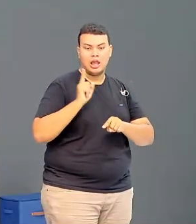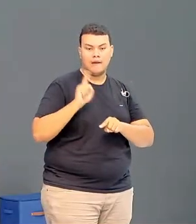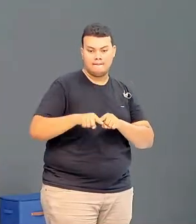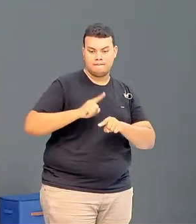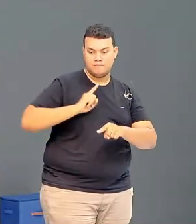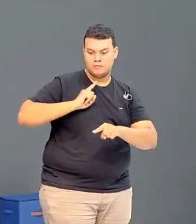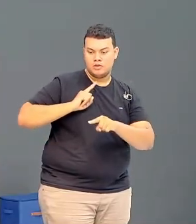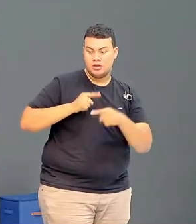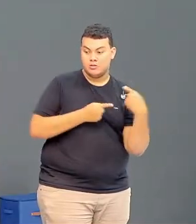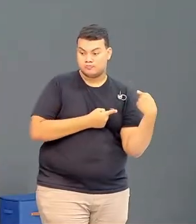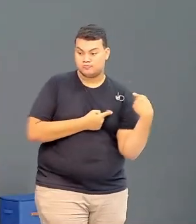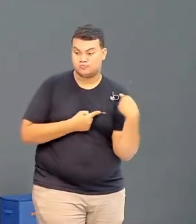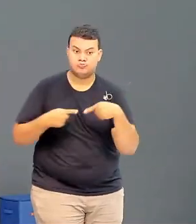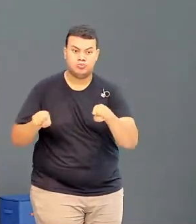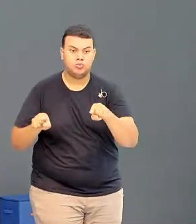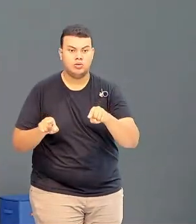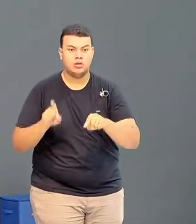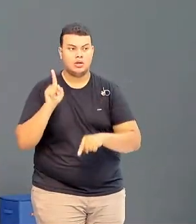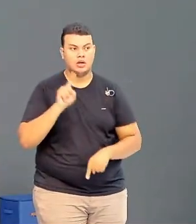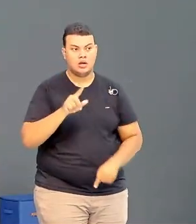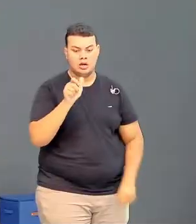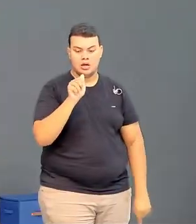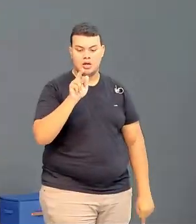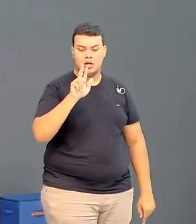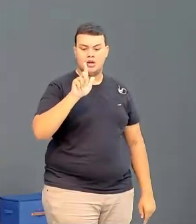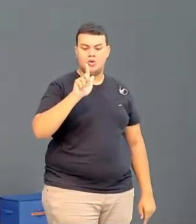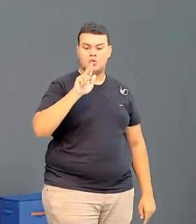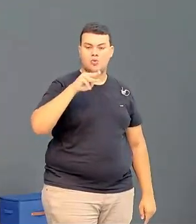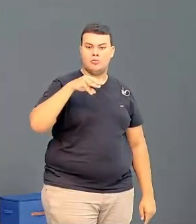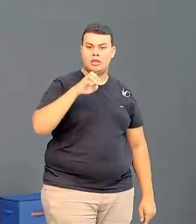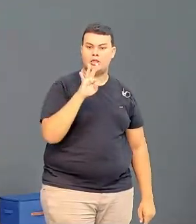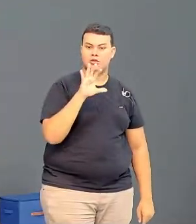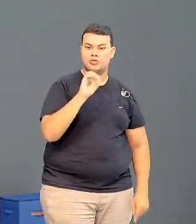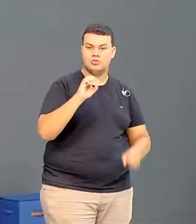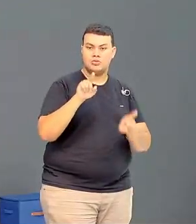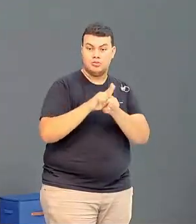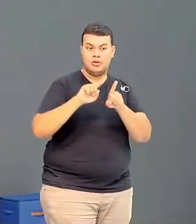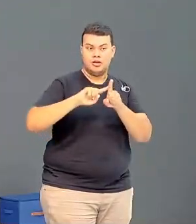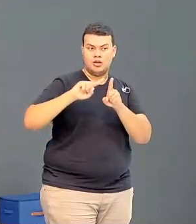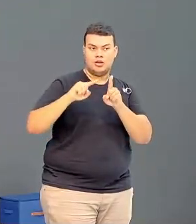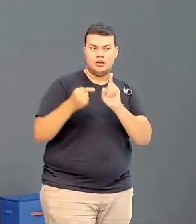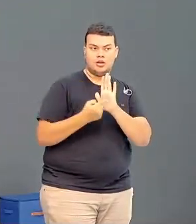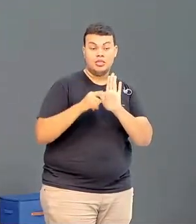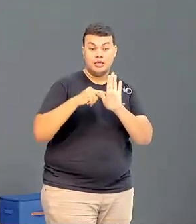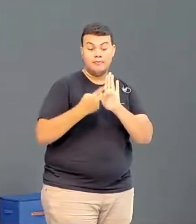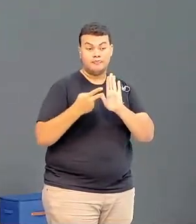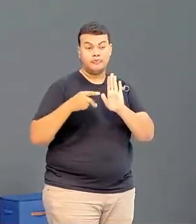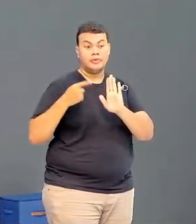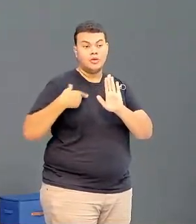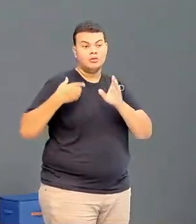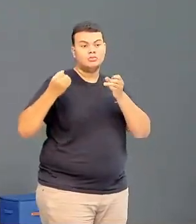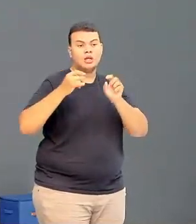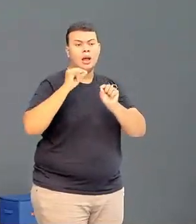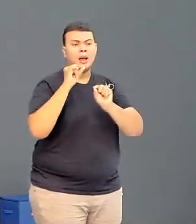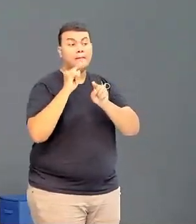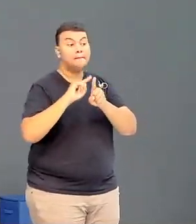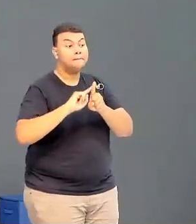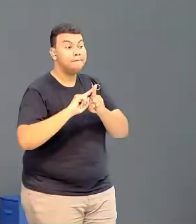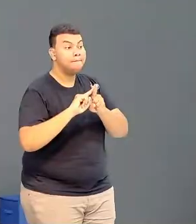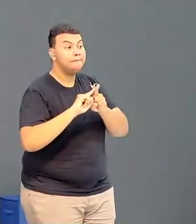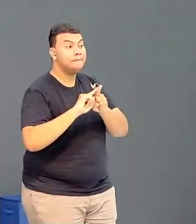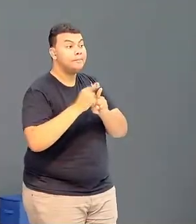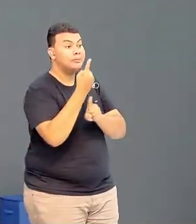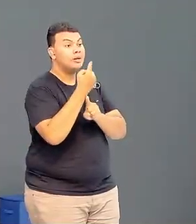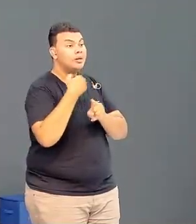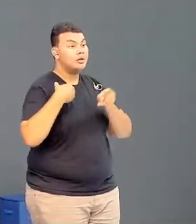argumentos e toda pretensão. Já já eu vou falar sobre isso, mas primeiro vamos falar sobre as fortalezas. O